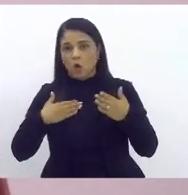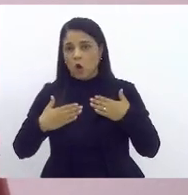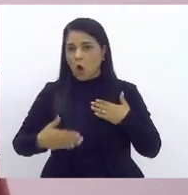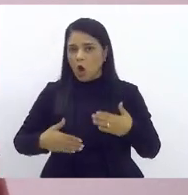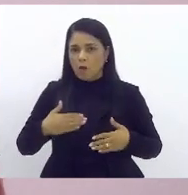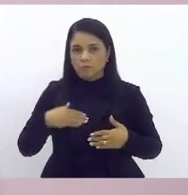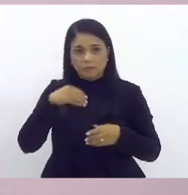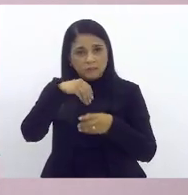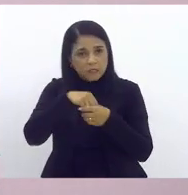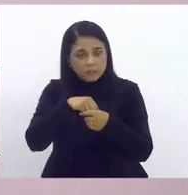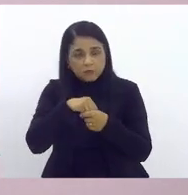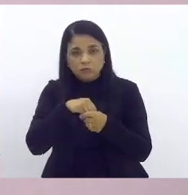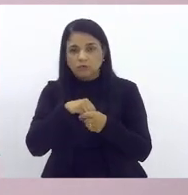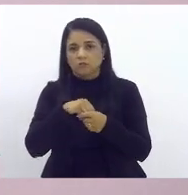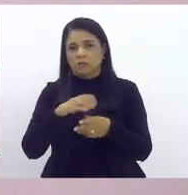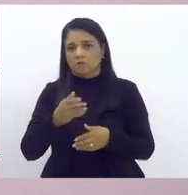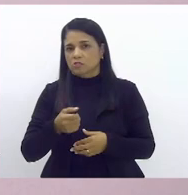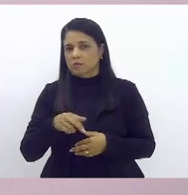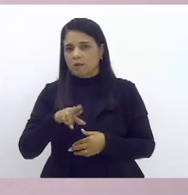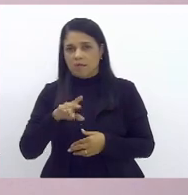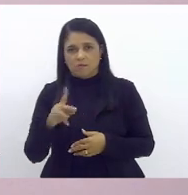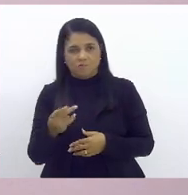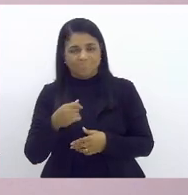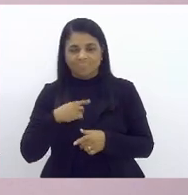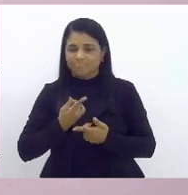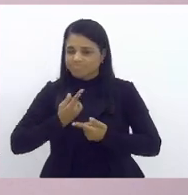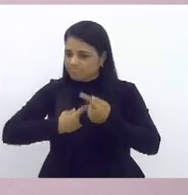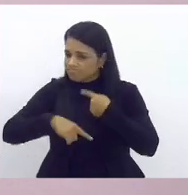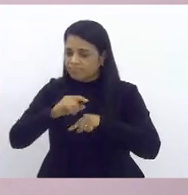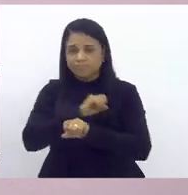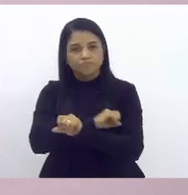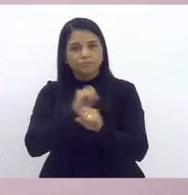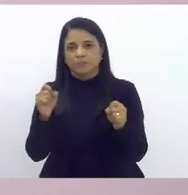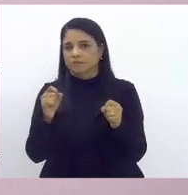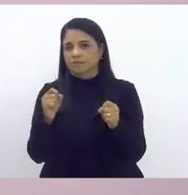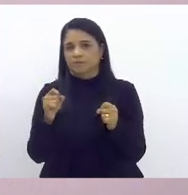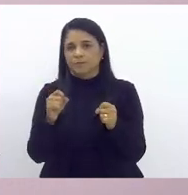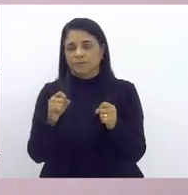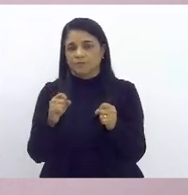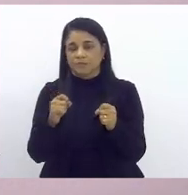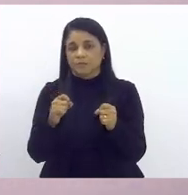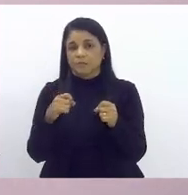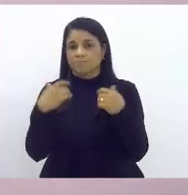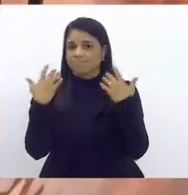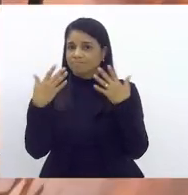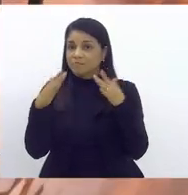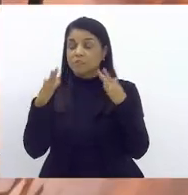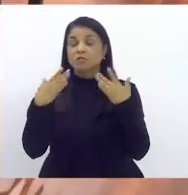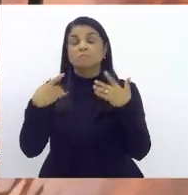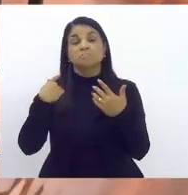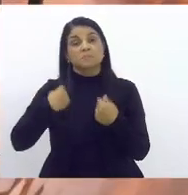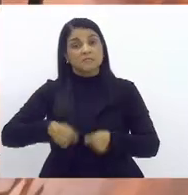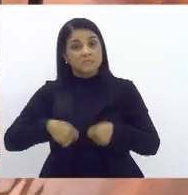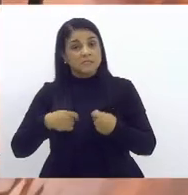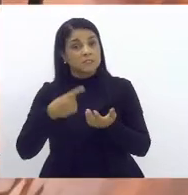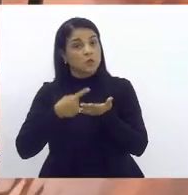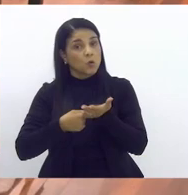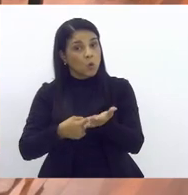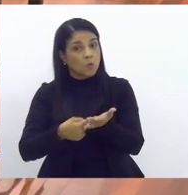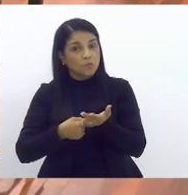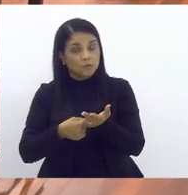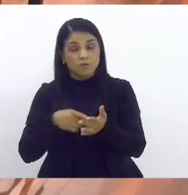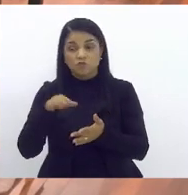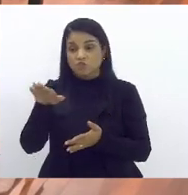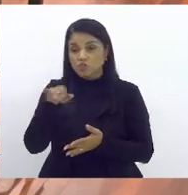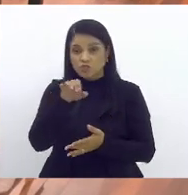dentro das creches que a gente vai virar esse jogo. Não é assim. E aí a gente tem um compromisso de